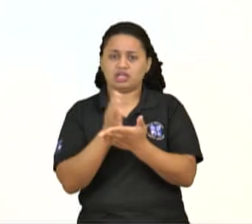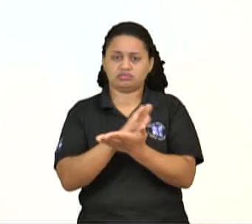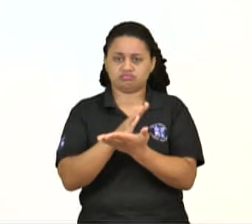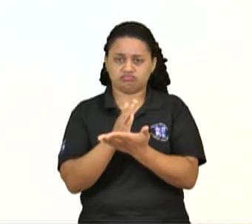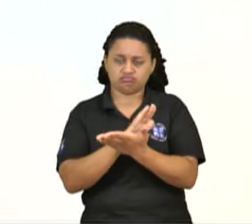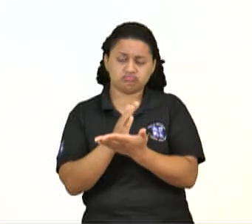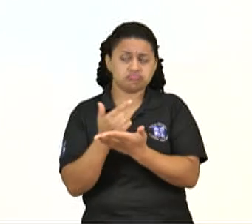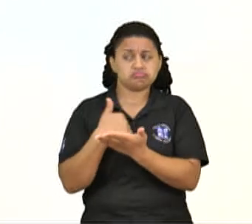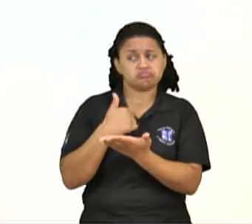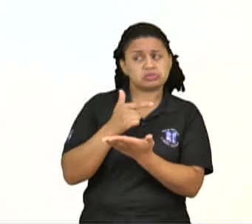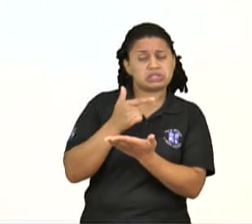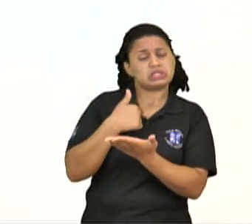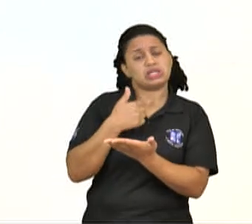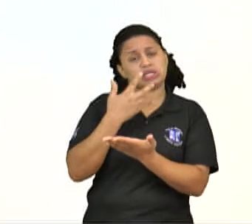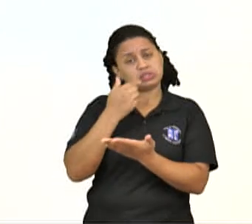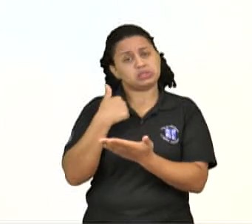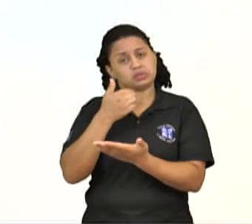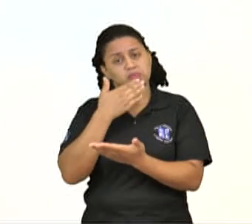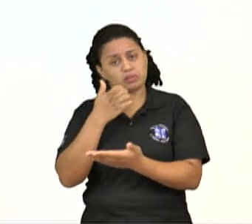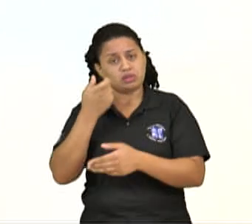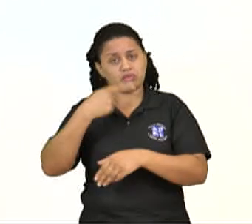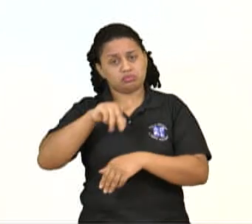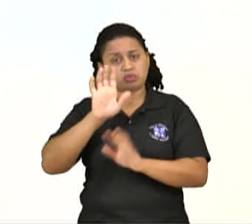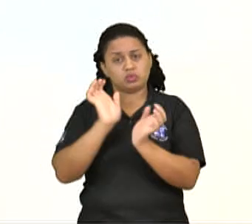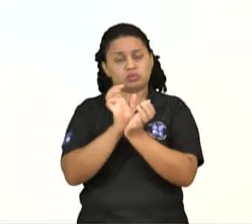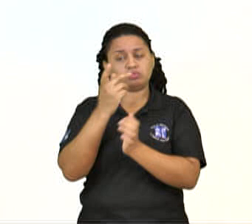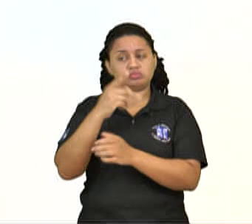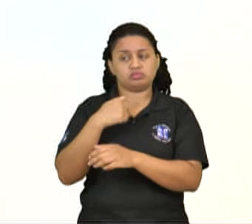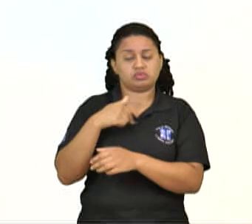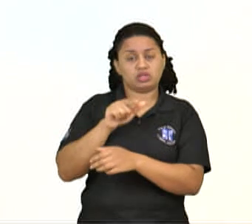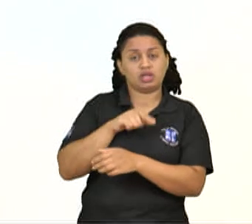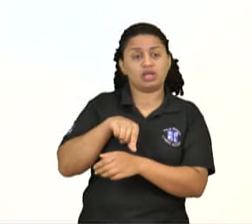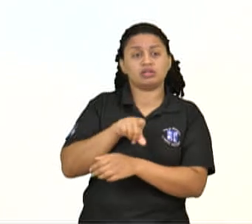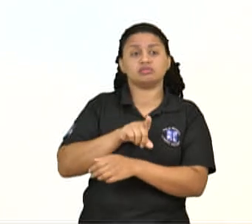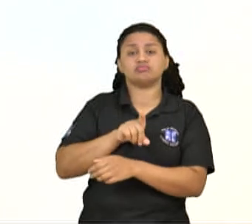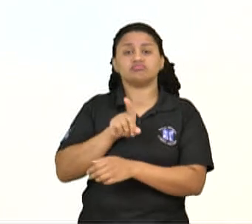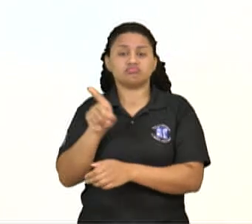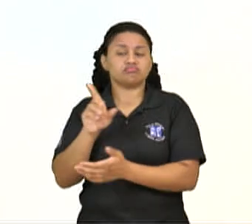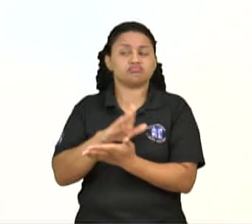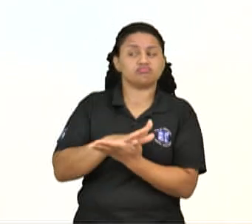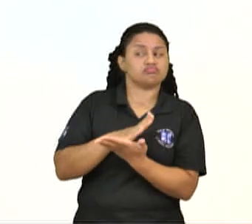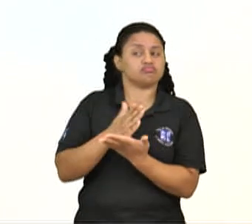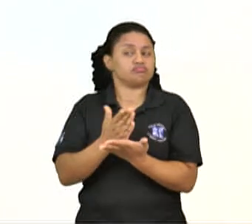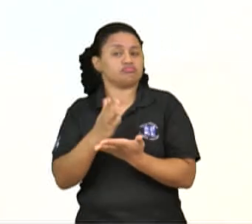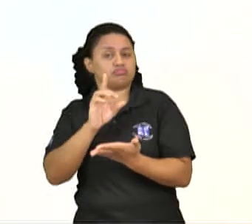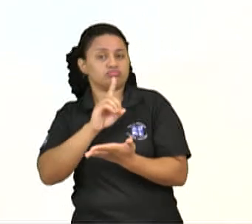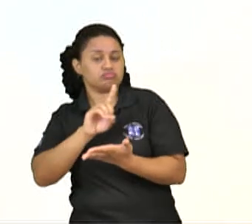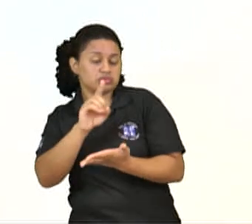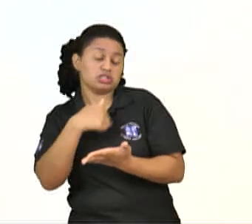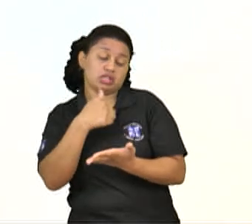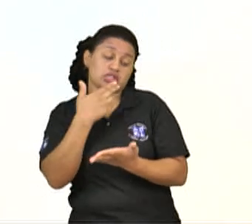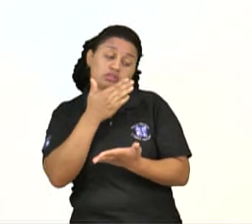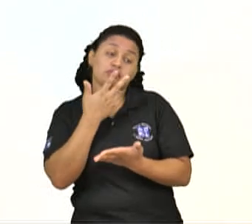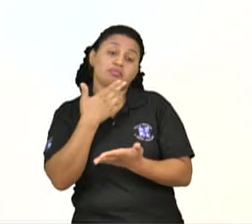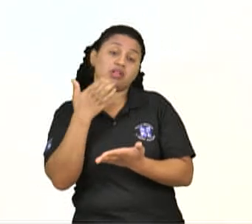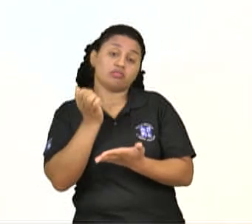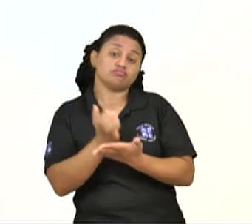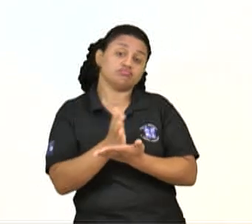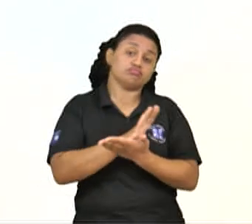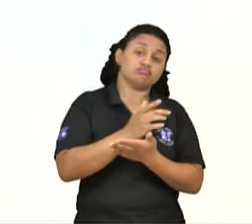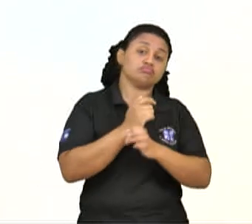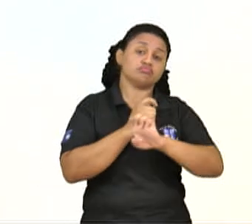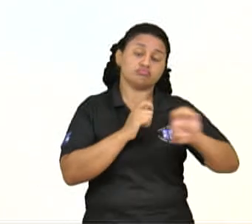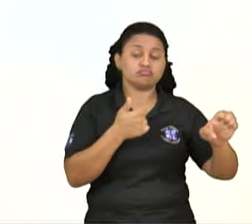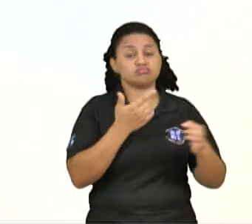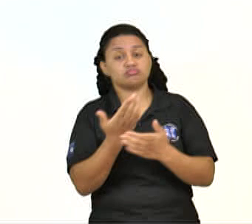lhes se fosse possível estar do lado dos girondinos, eles estariam. Se fosse possível estar dos jacobinos, eles